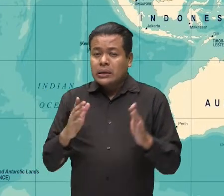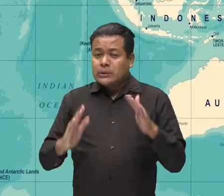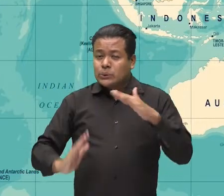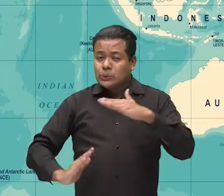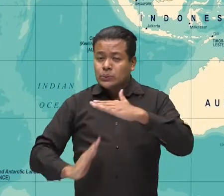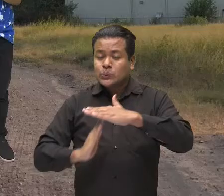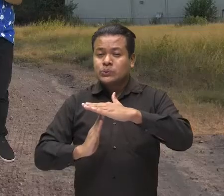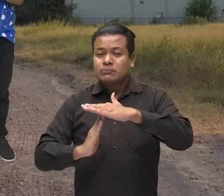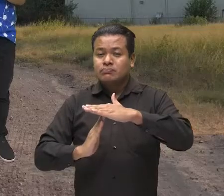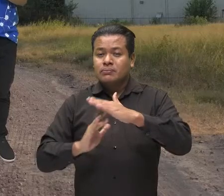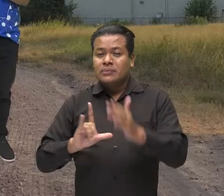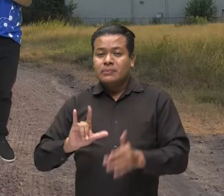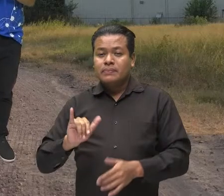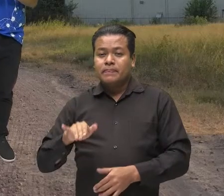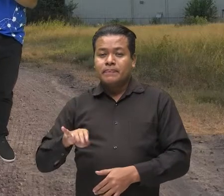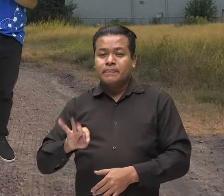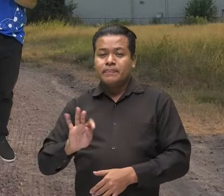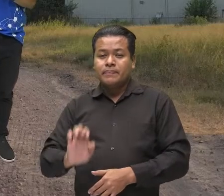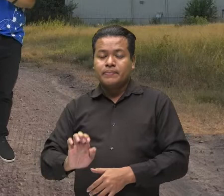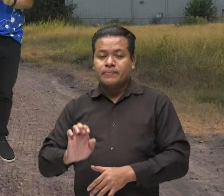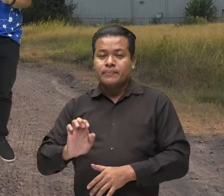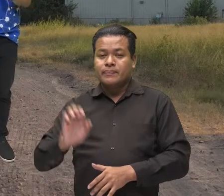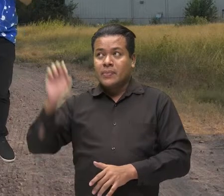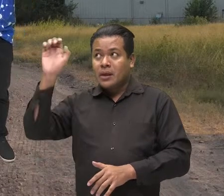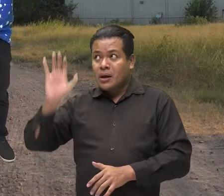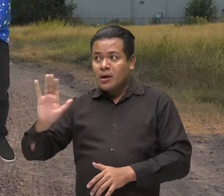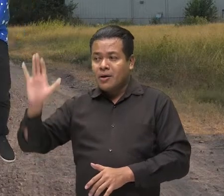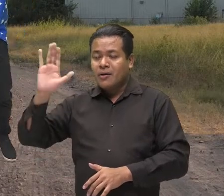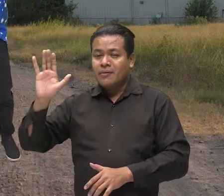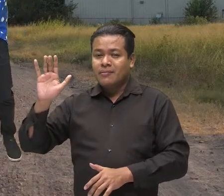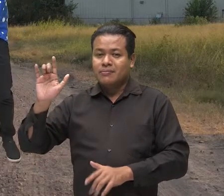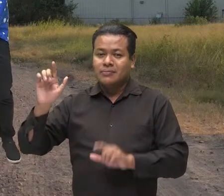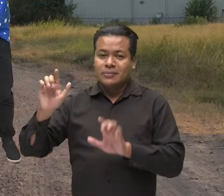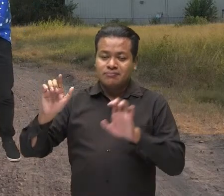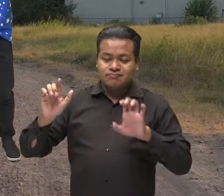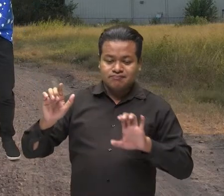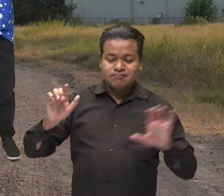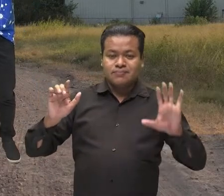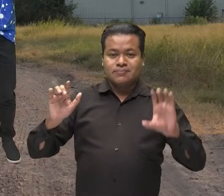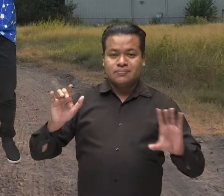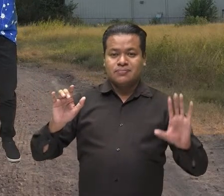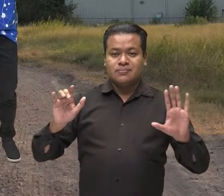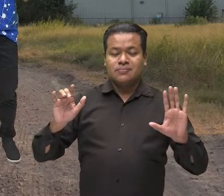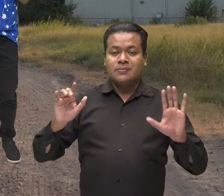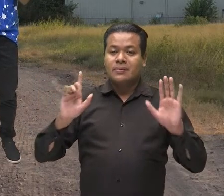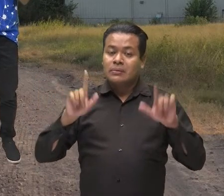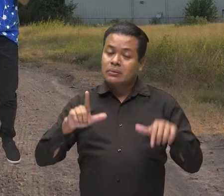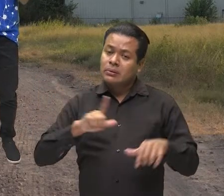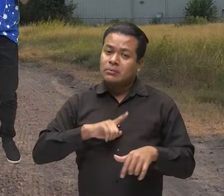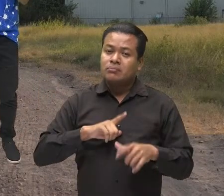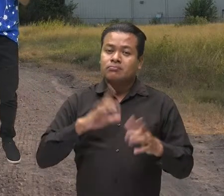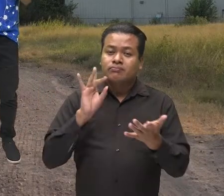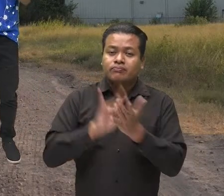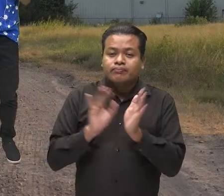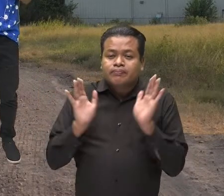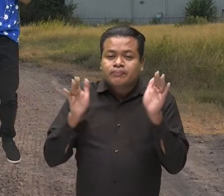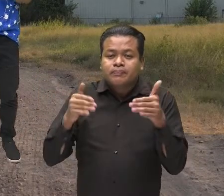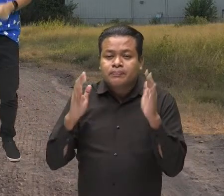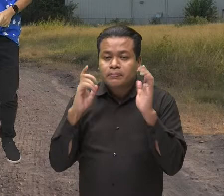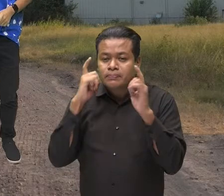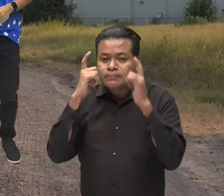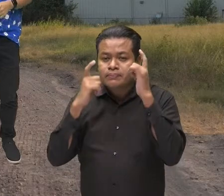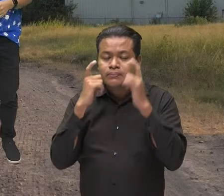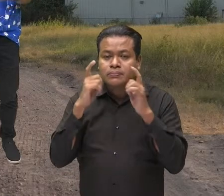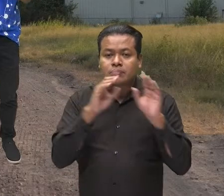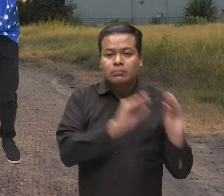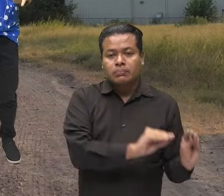Oriente Médio, né? E a gente vai verificar na próxima tela aí agora exatamente que também existe uma preocupação ali com relação à